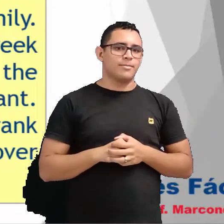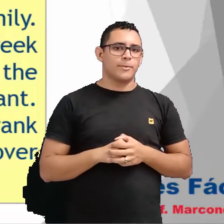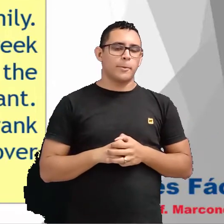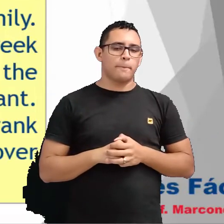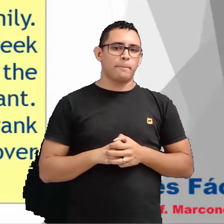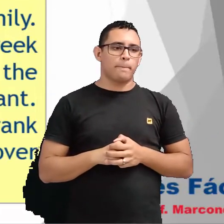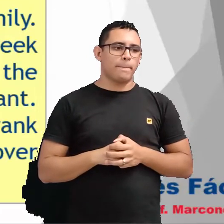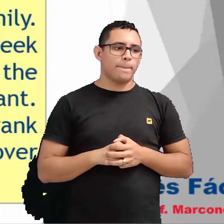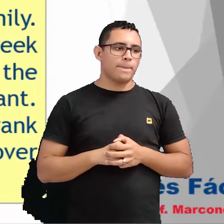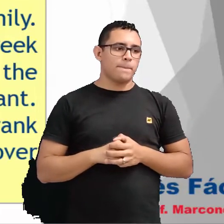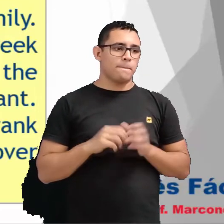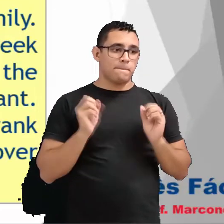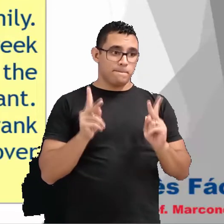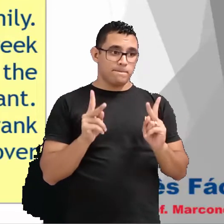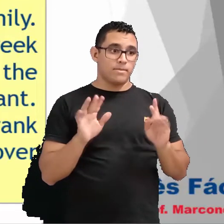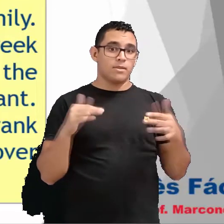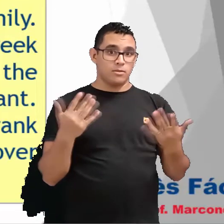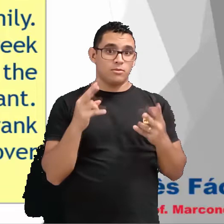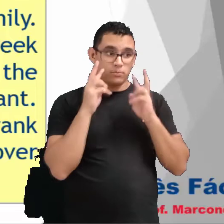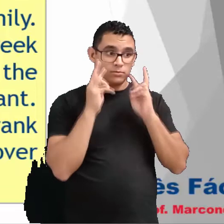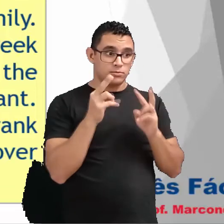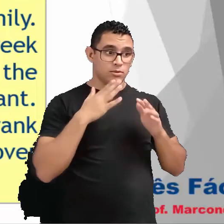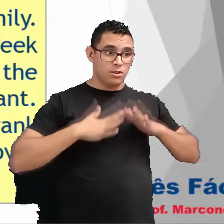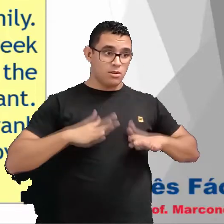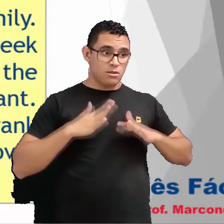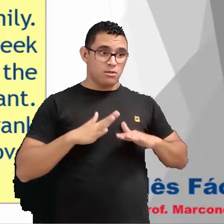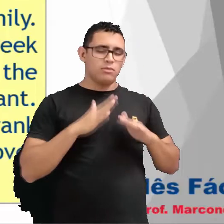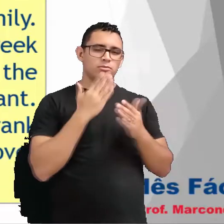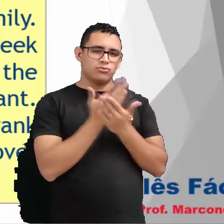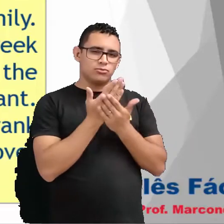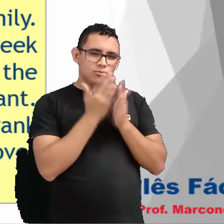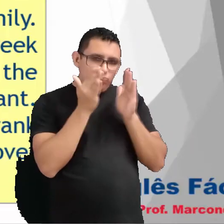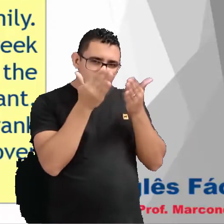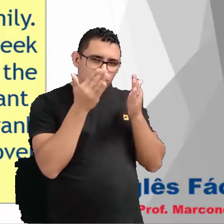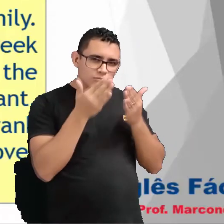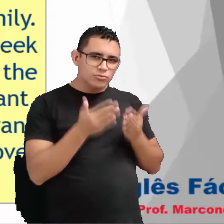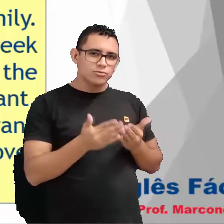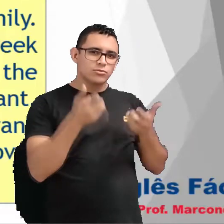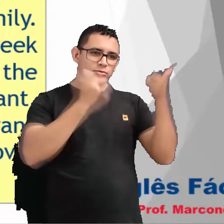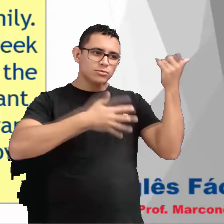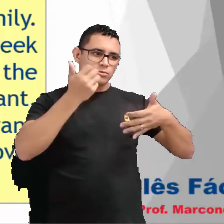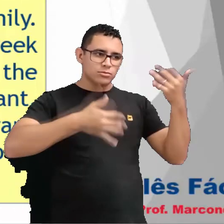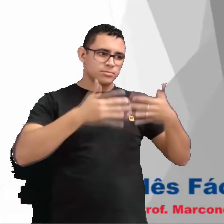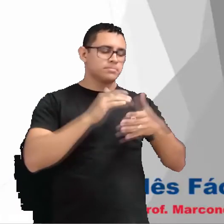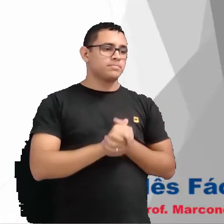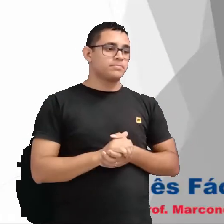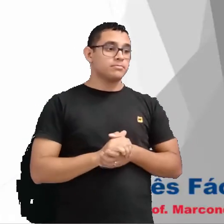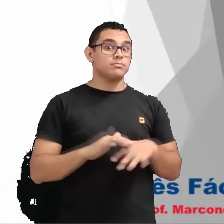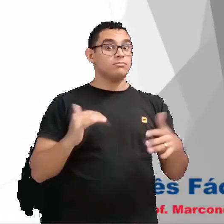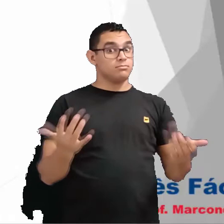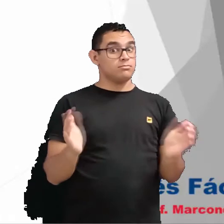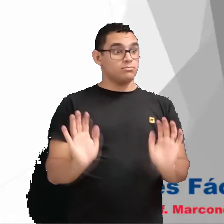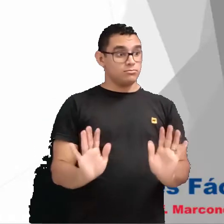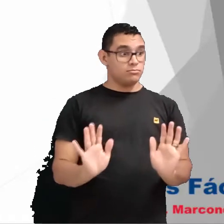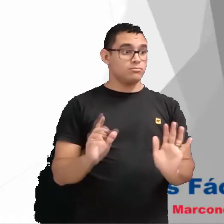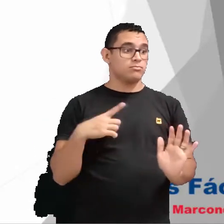né, o próximo dia, ok? Vamos ver então com mais calma isso, vamos dar uma estudada então nesses irregular verbs, ok? Então olha